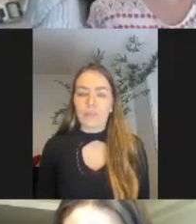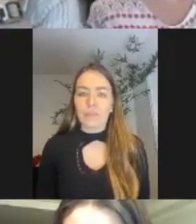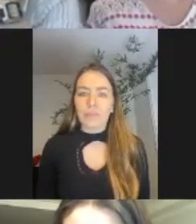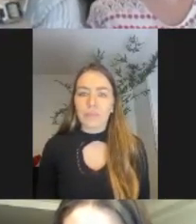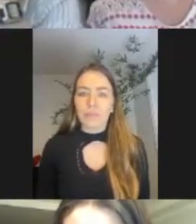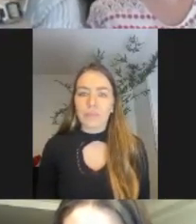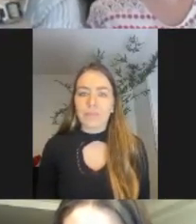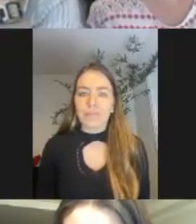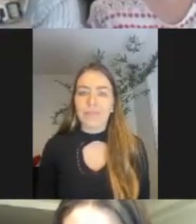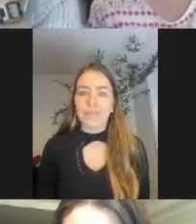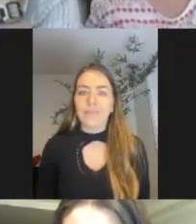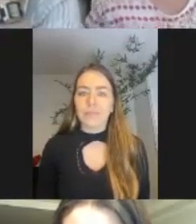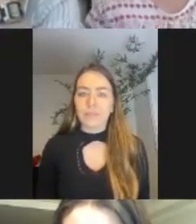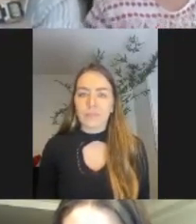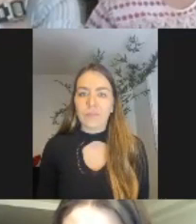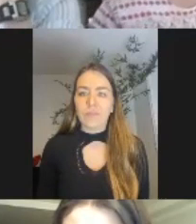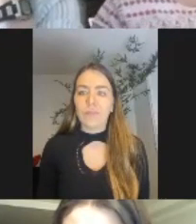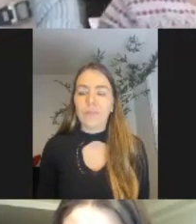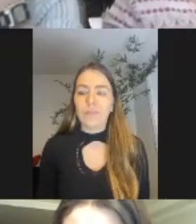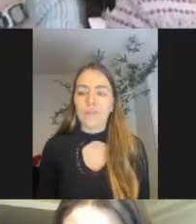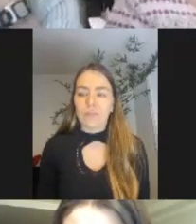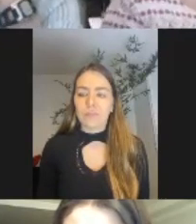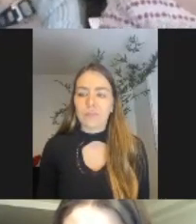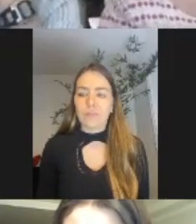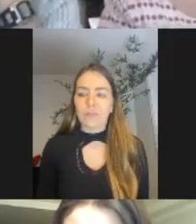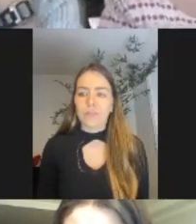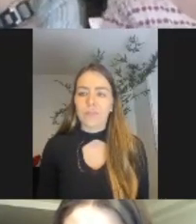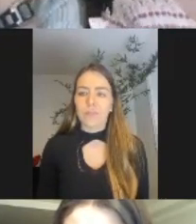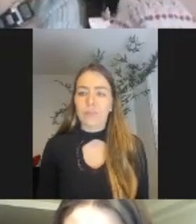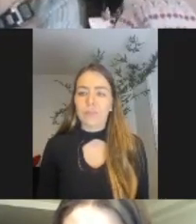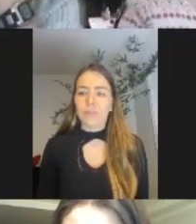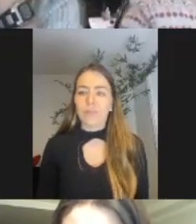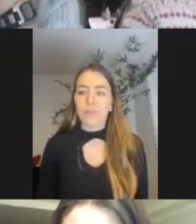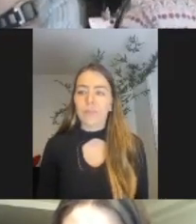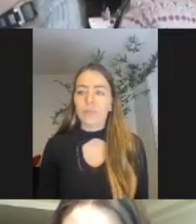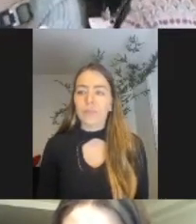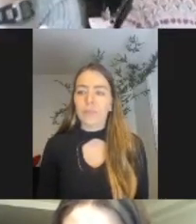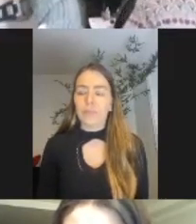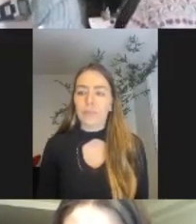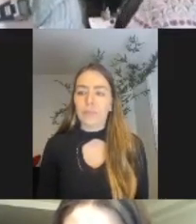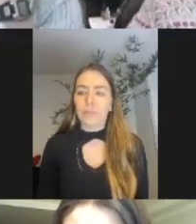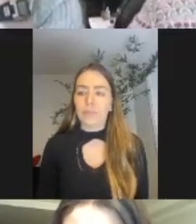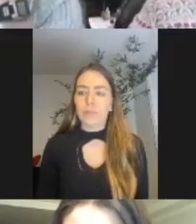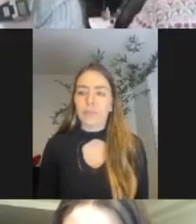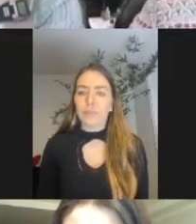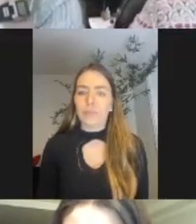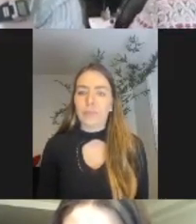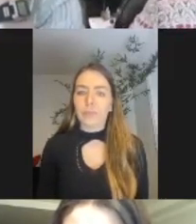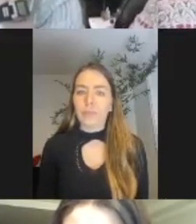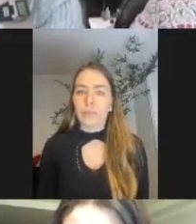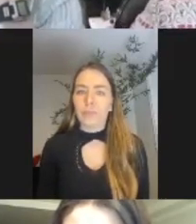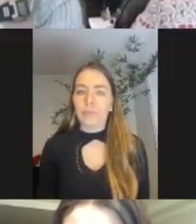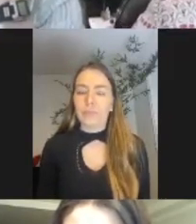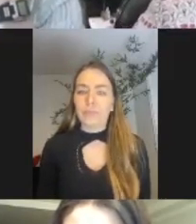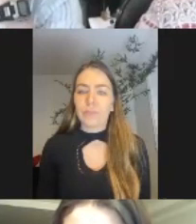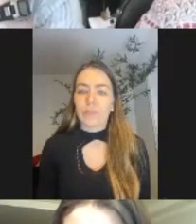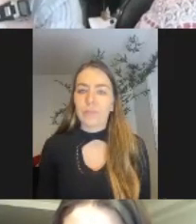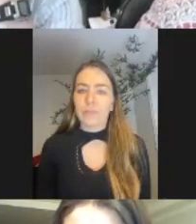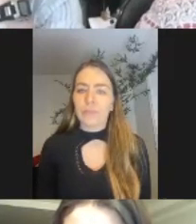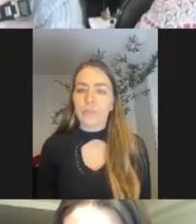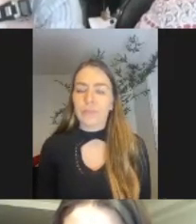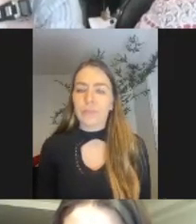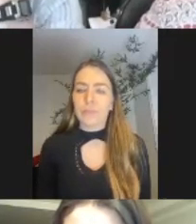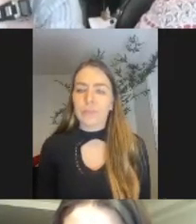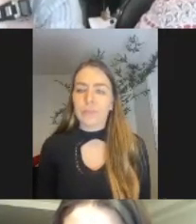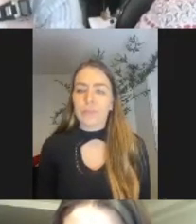ele, né? Assim. E outra coisa que eu já mencionei aqui. Então, por exemplo, você já vende pizza e esfirra normal. Meu,